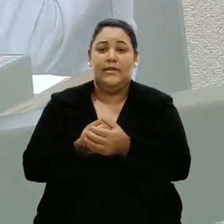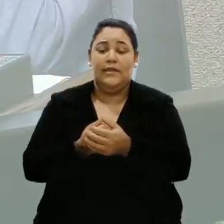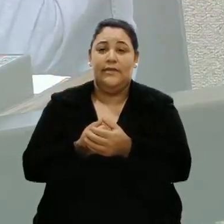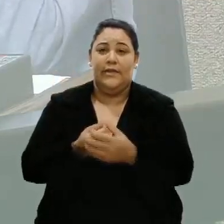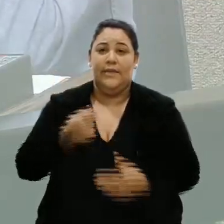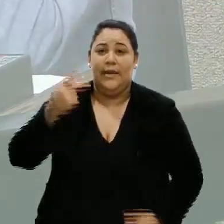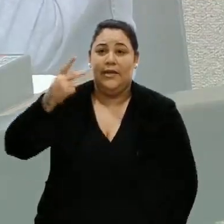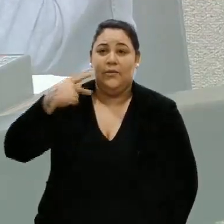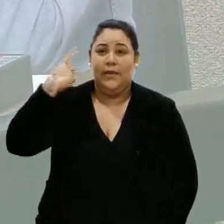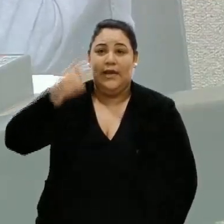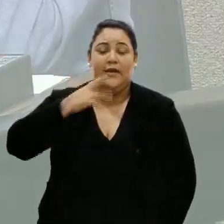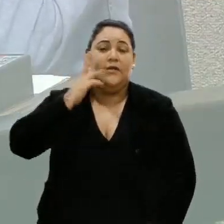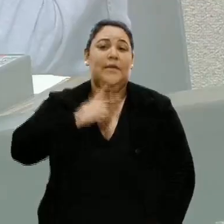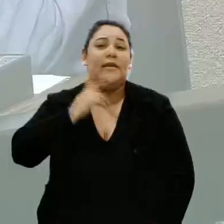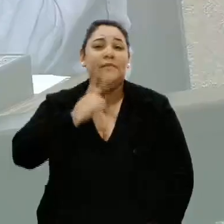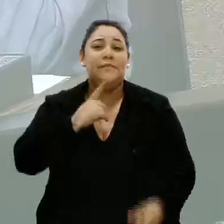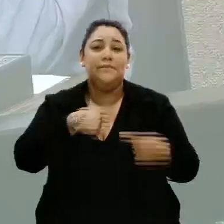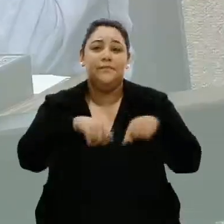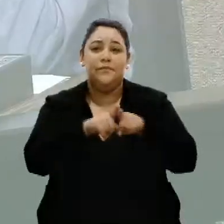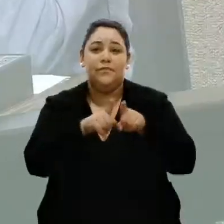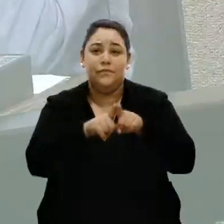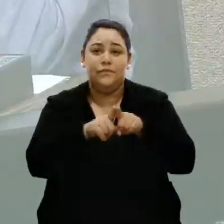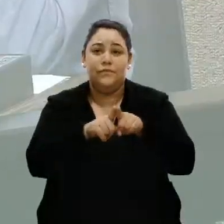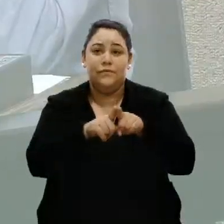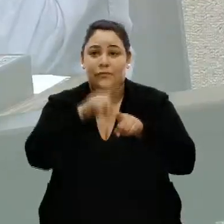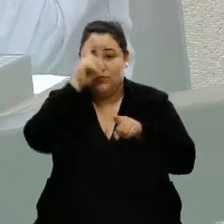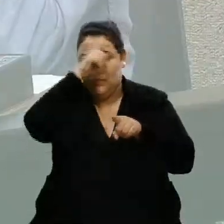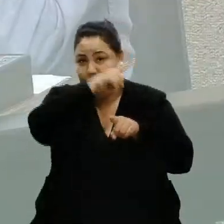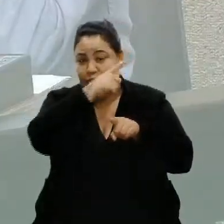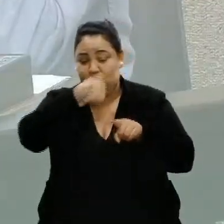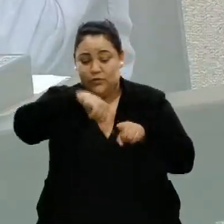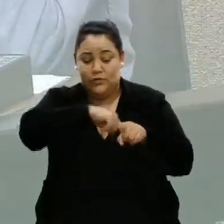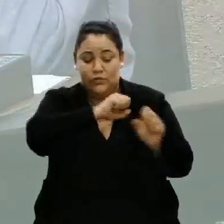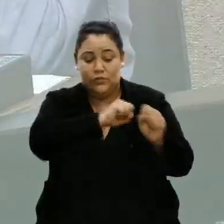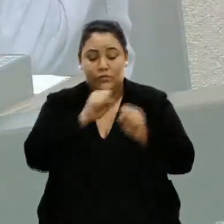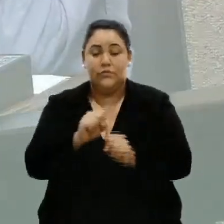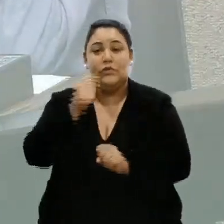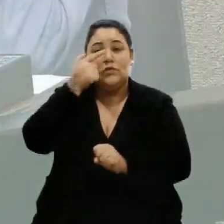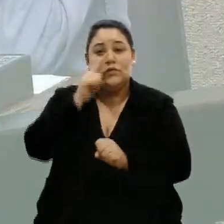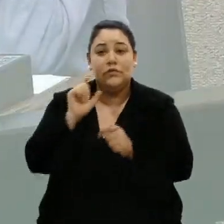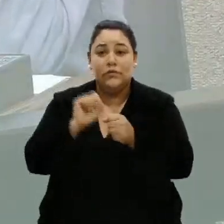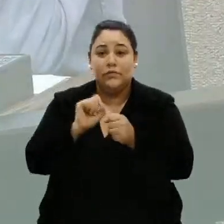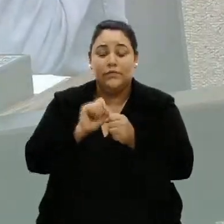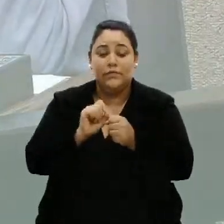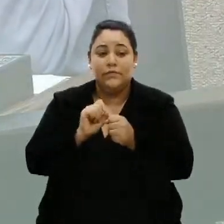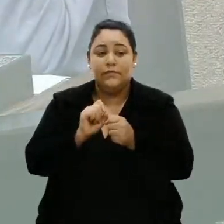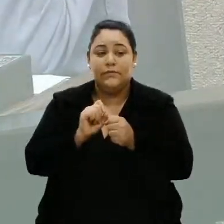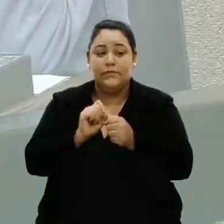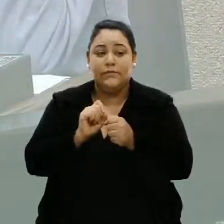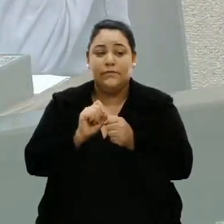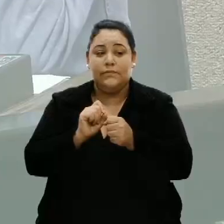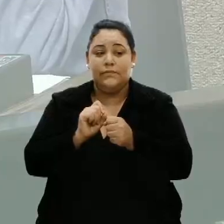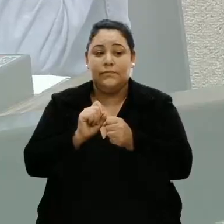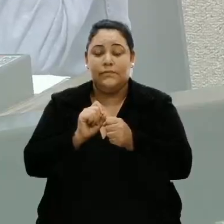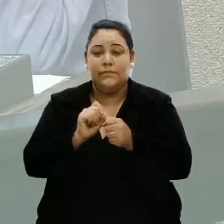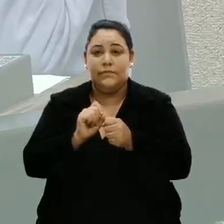Renato Oliveira sabe muito bem a dificuldade da gente poder conseguir fazer essas intervenções